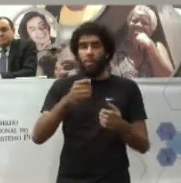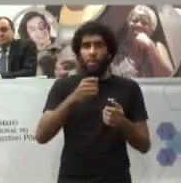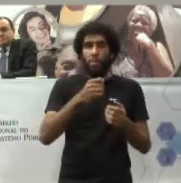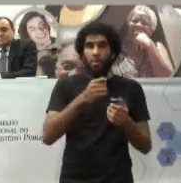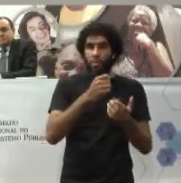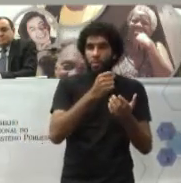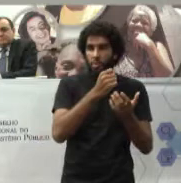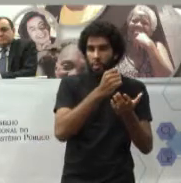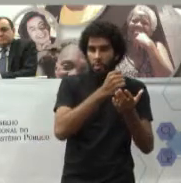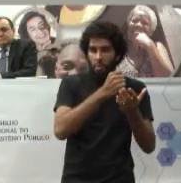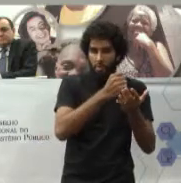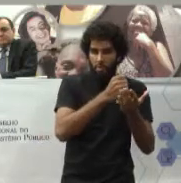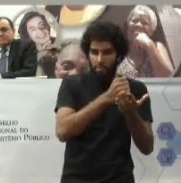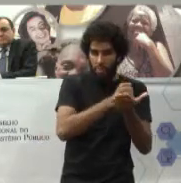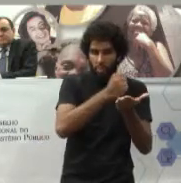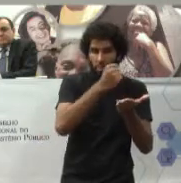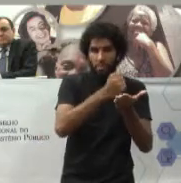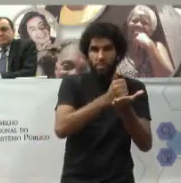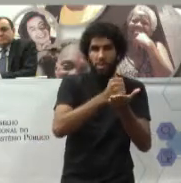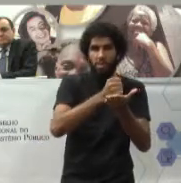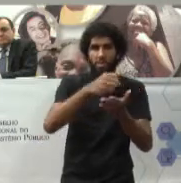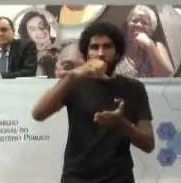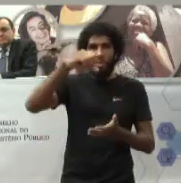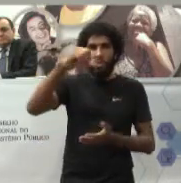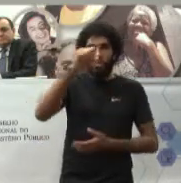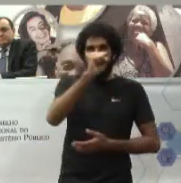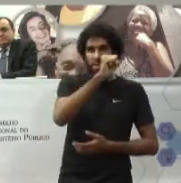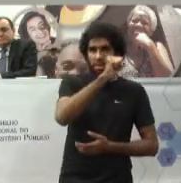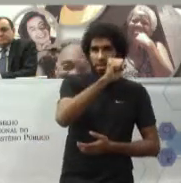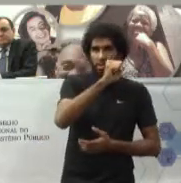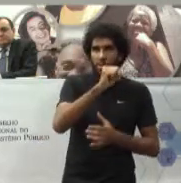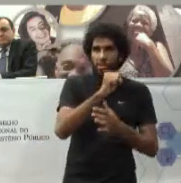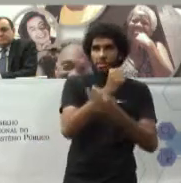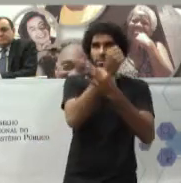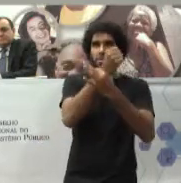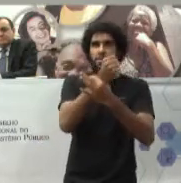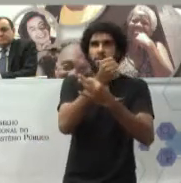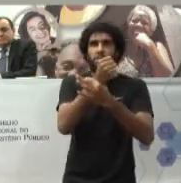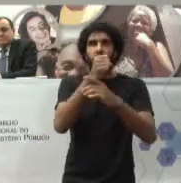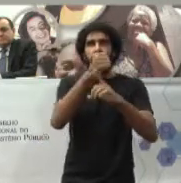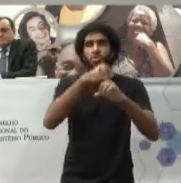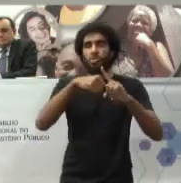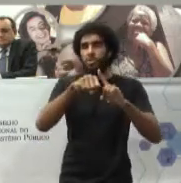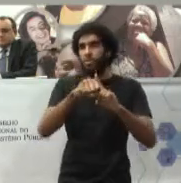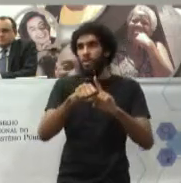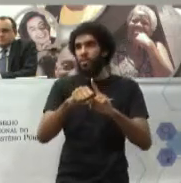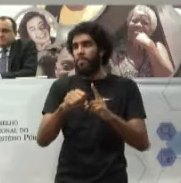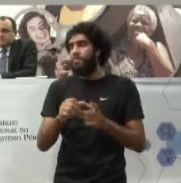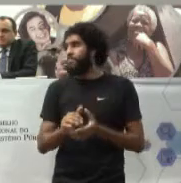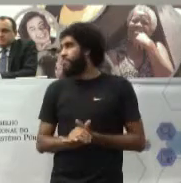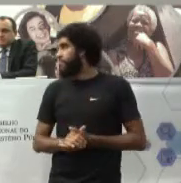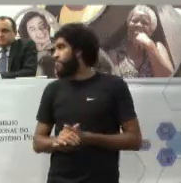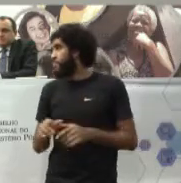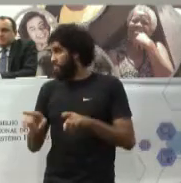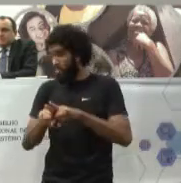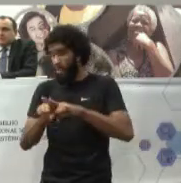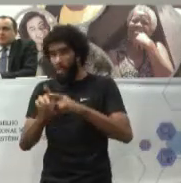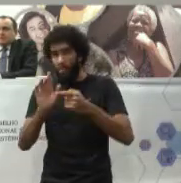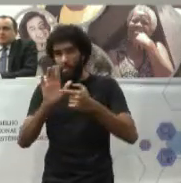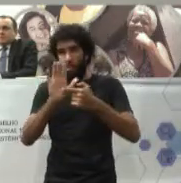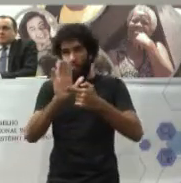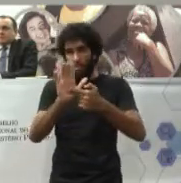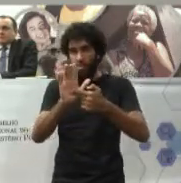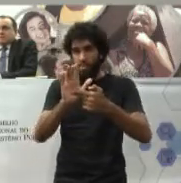esculpido nos capítulos da seguridade da seguridade social ocorre que como bastante evidenciou aqui a